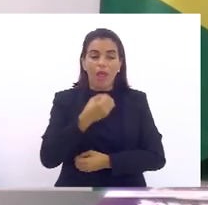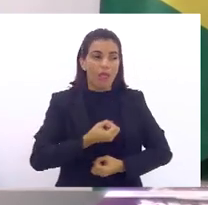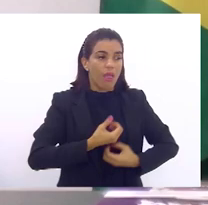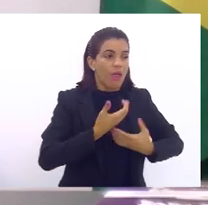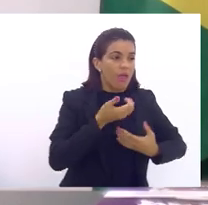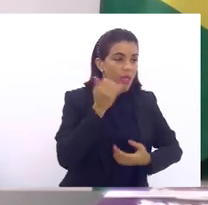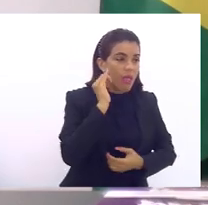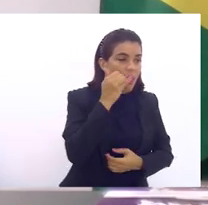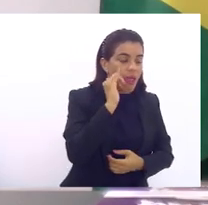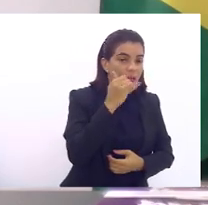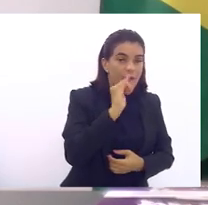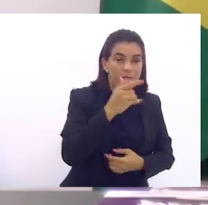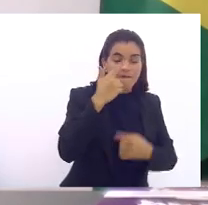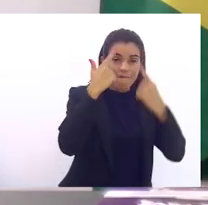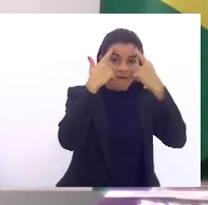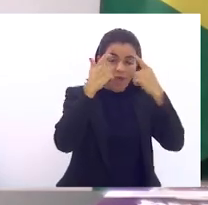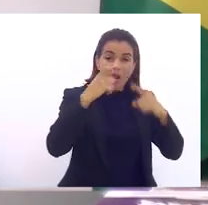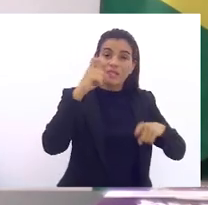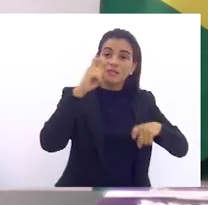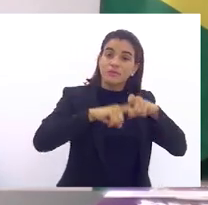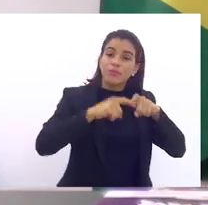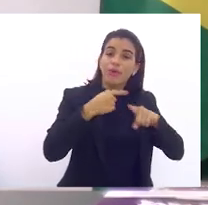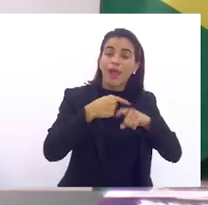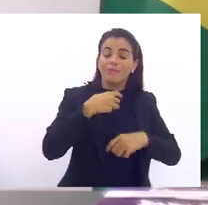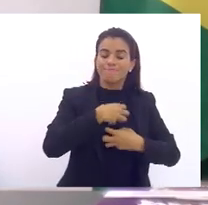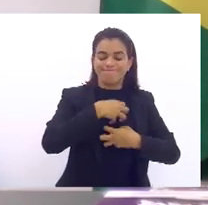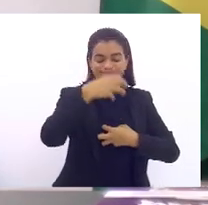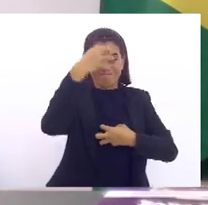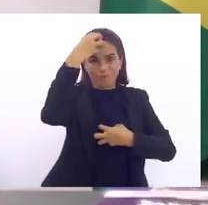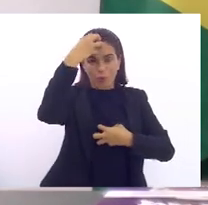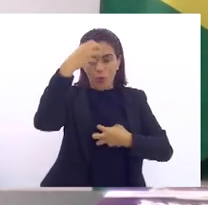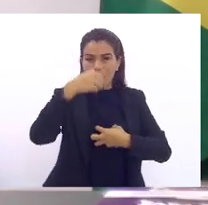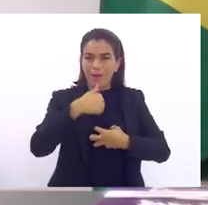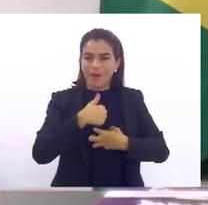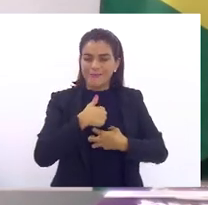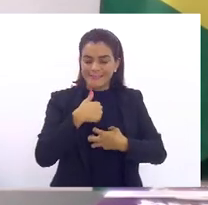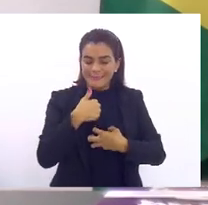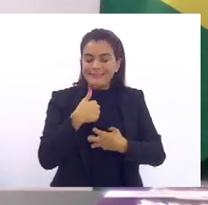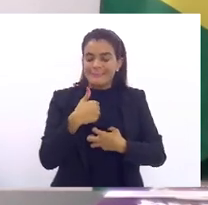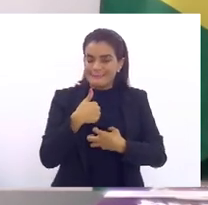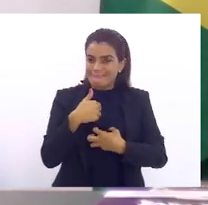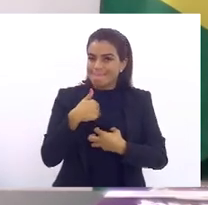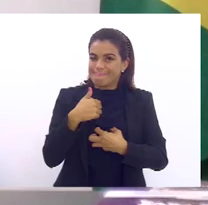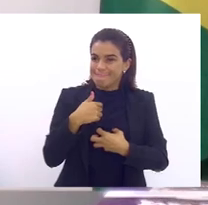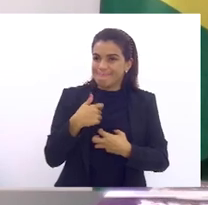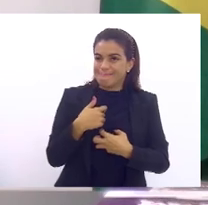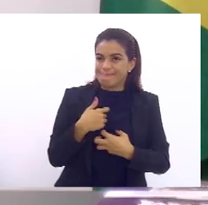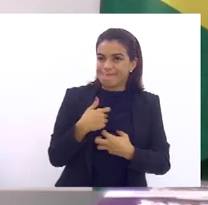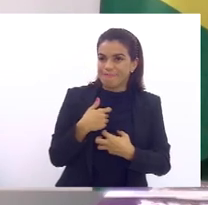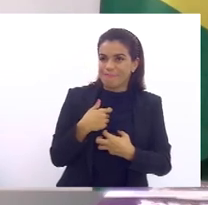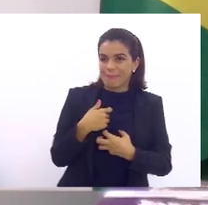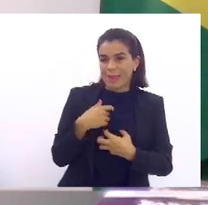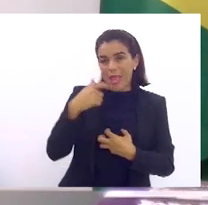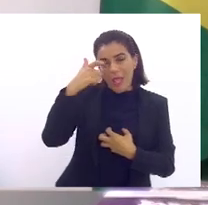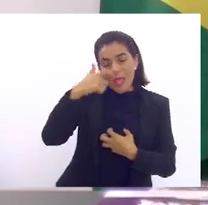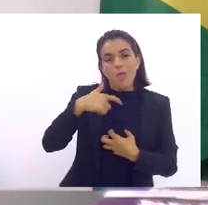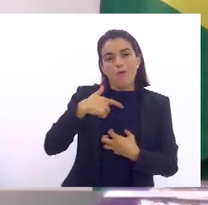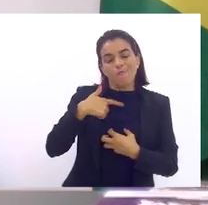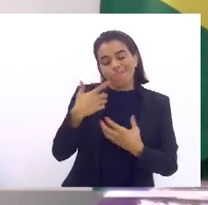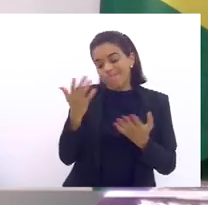vítima de violência sexual porque ela se sente culpada e ela acha que faz parte da própria condição ela ser né